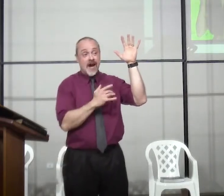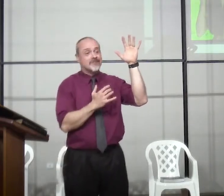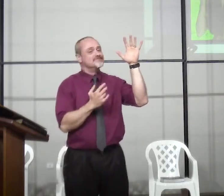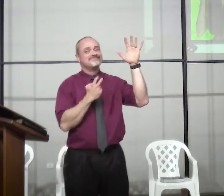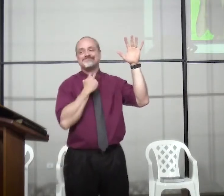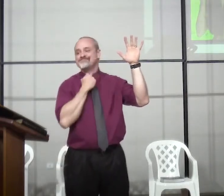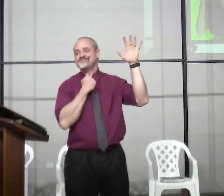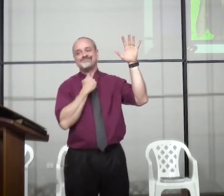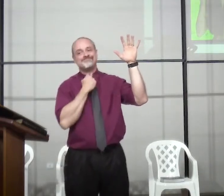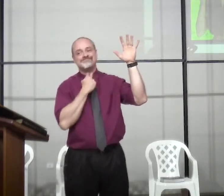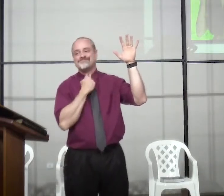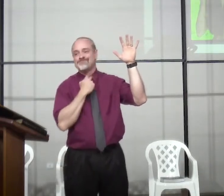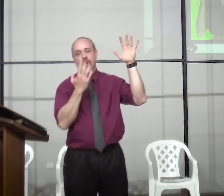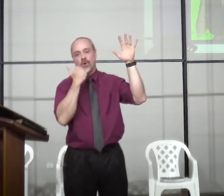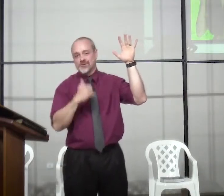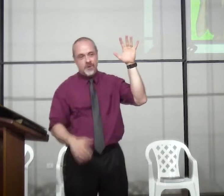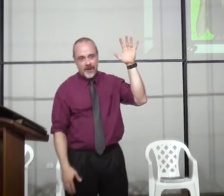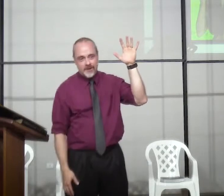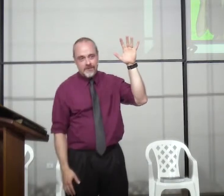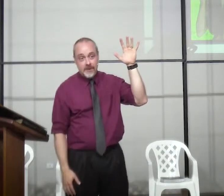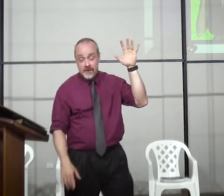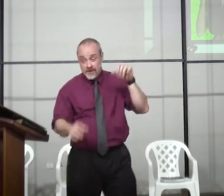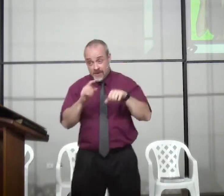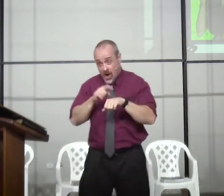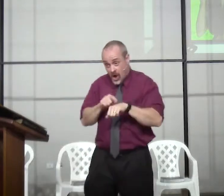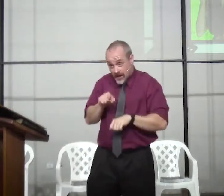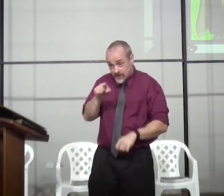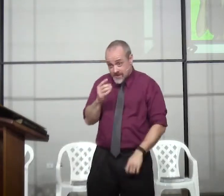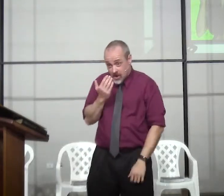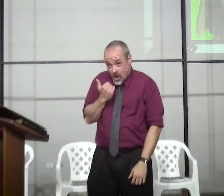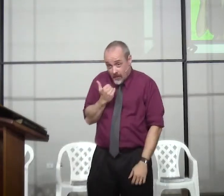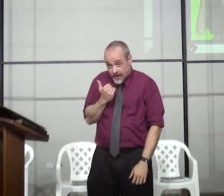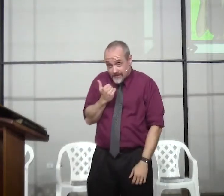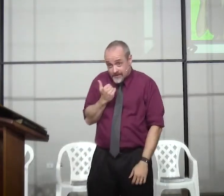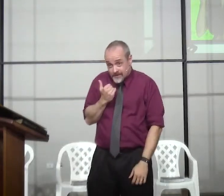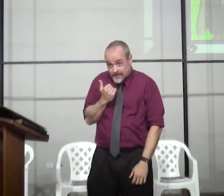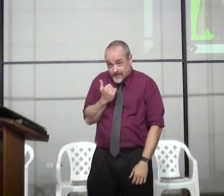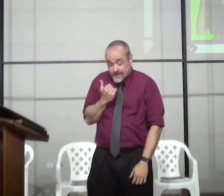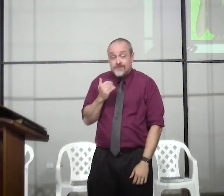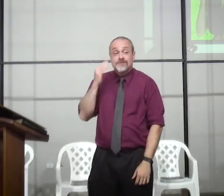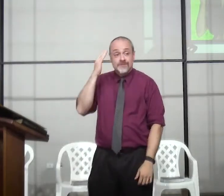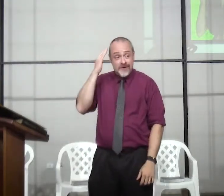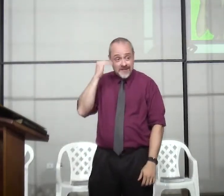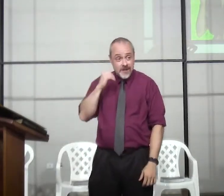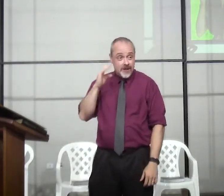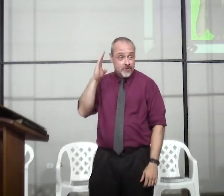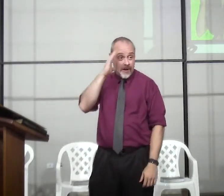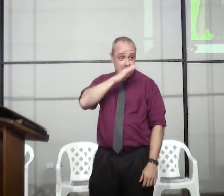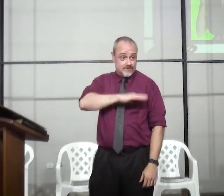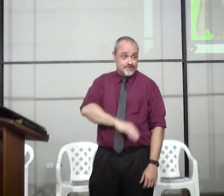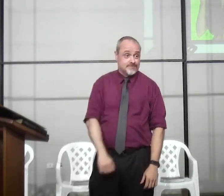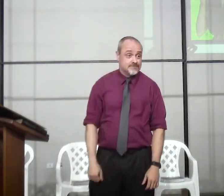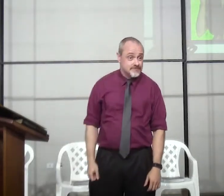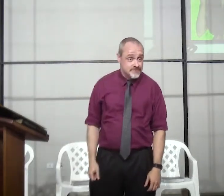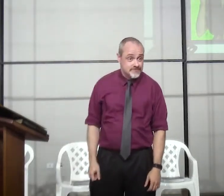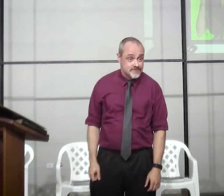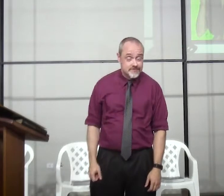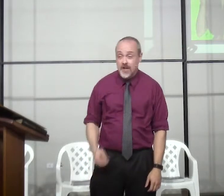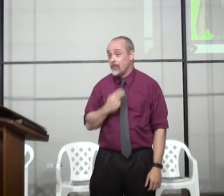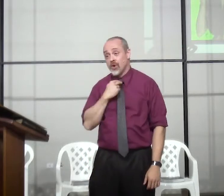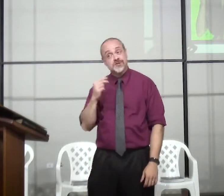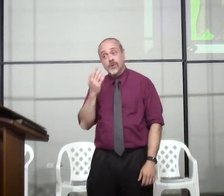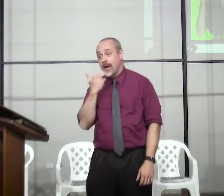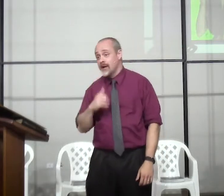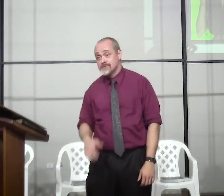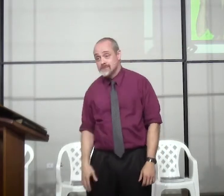Essa árvore não pode comer. Na hora que você come, vai saber o mal.